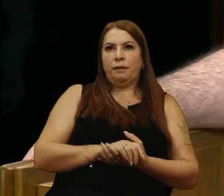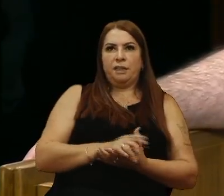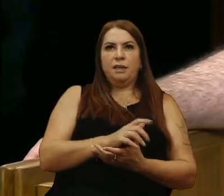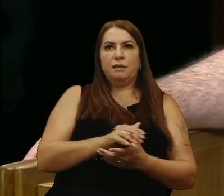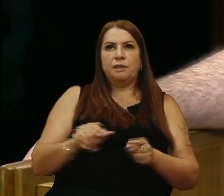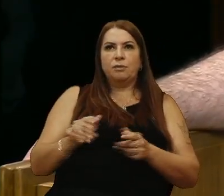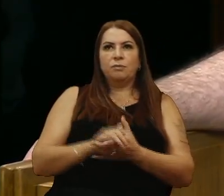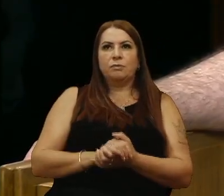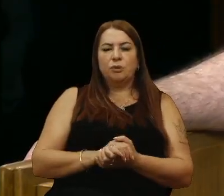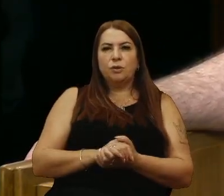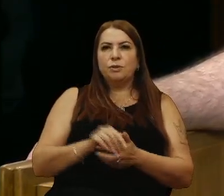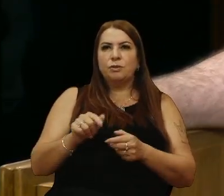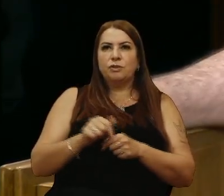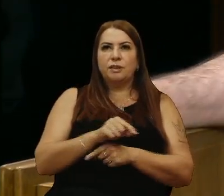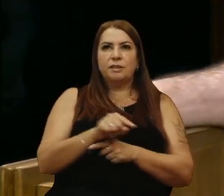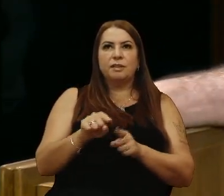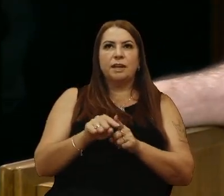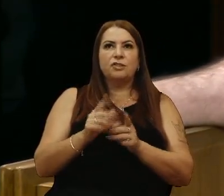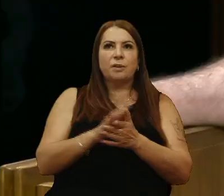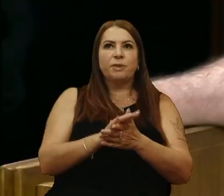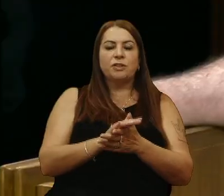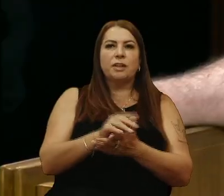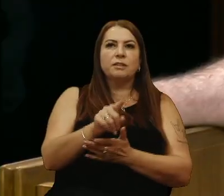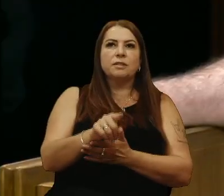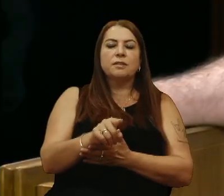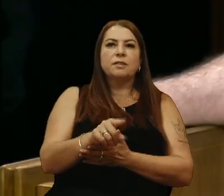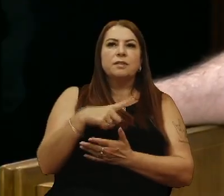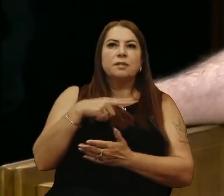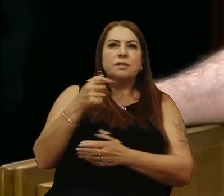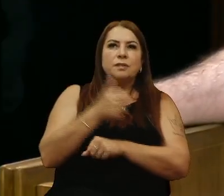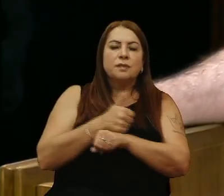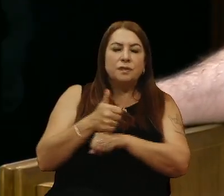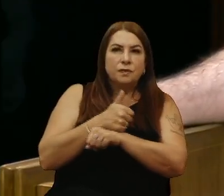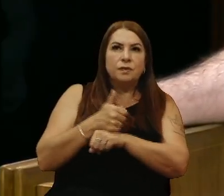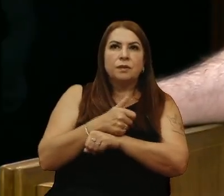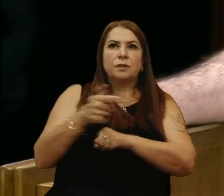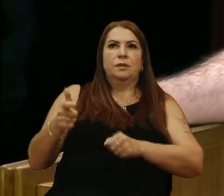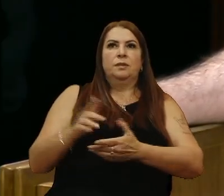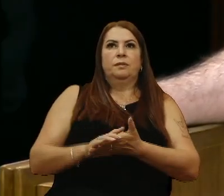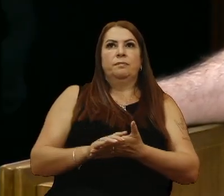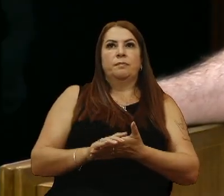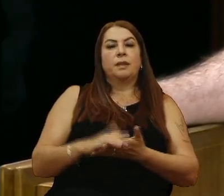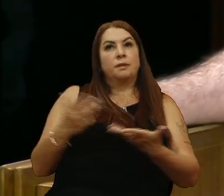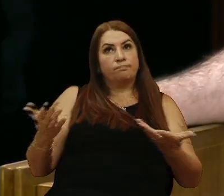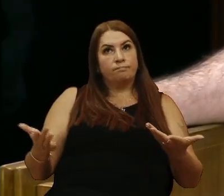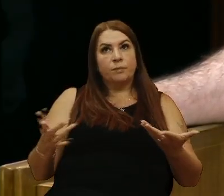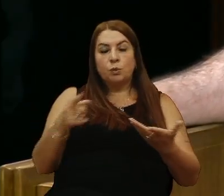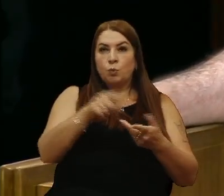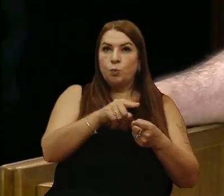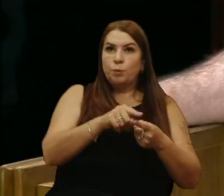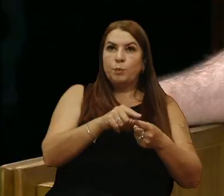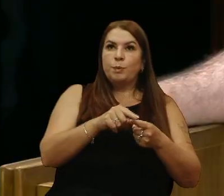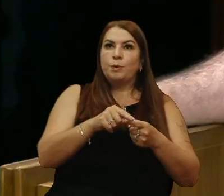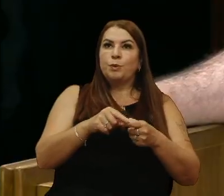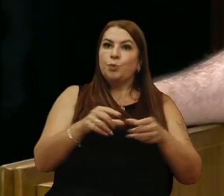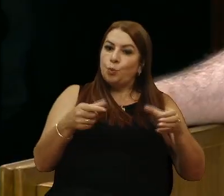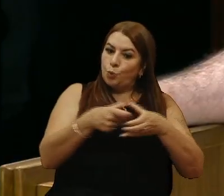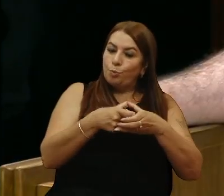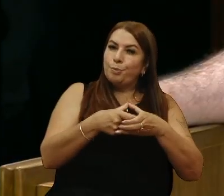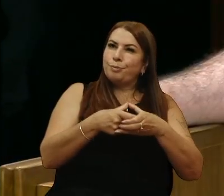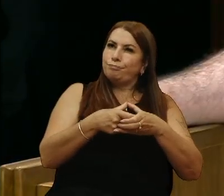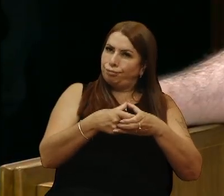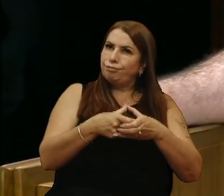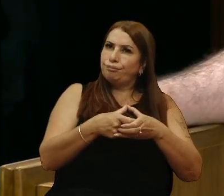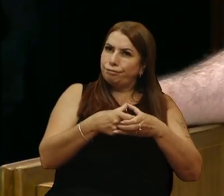que exigiu e muito, e o máximo desses profissionais. E mesmo com efetivo reduzido,